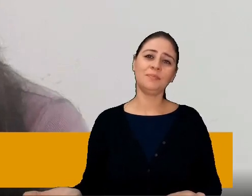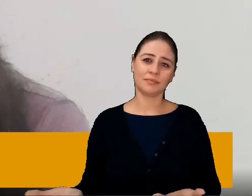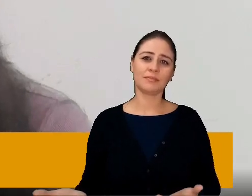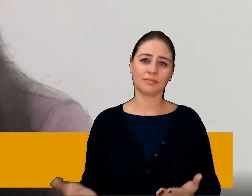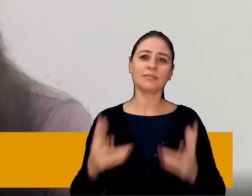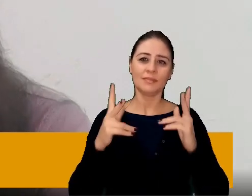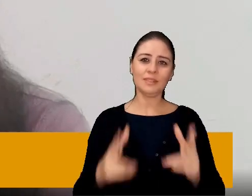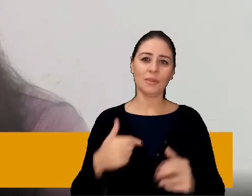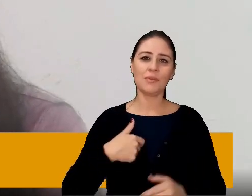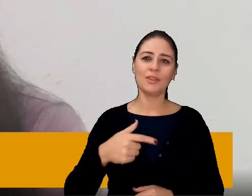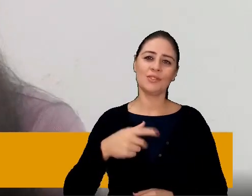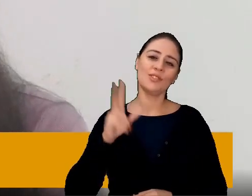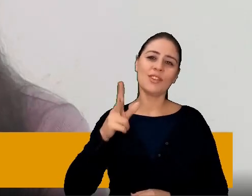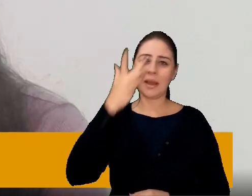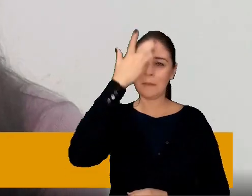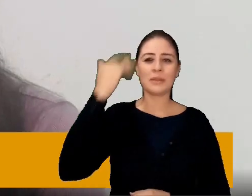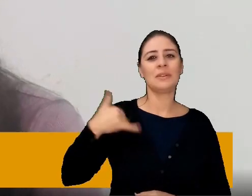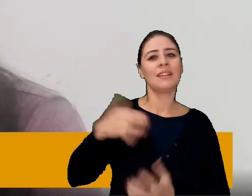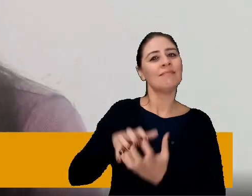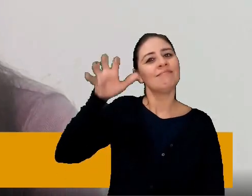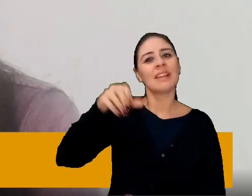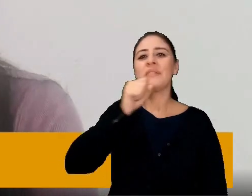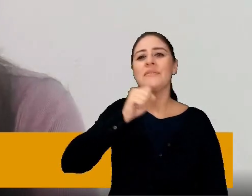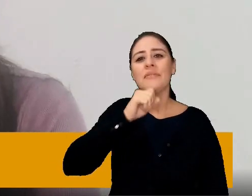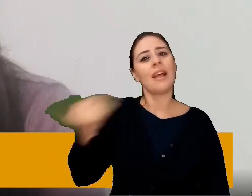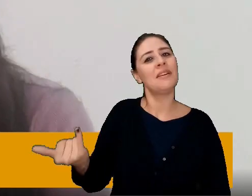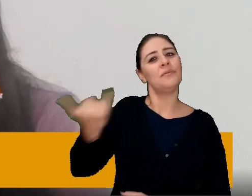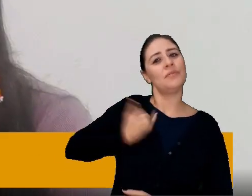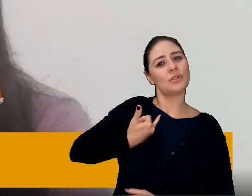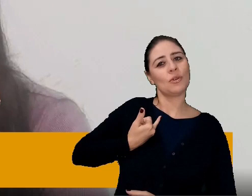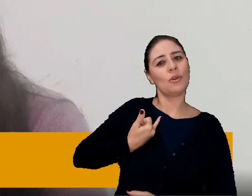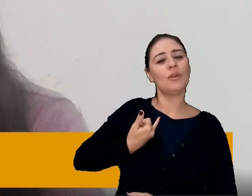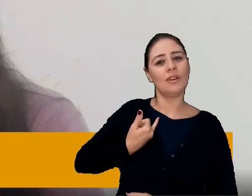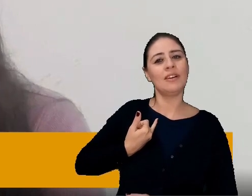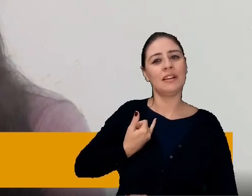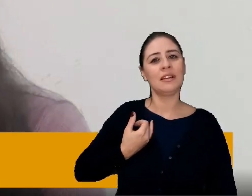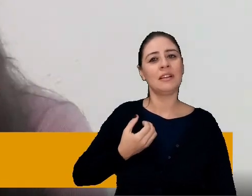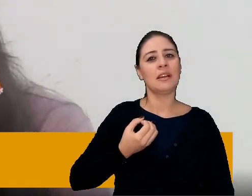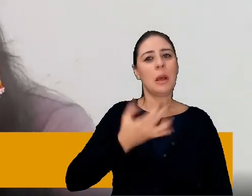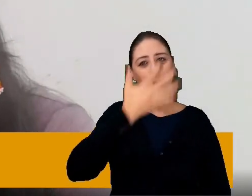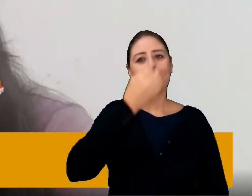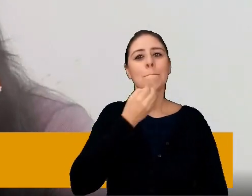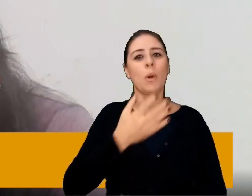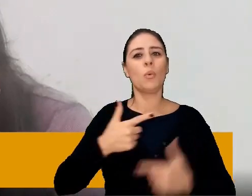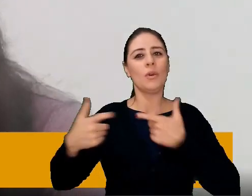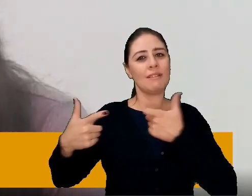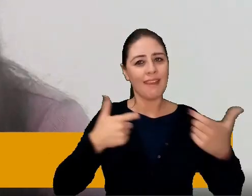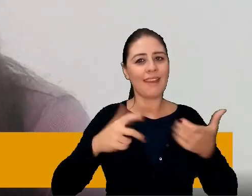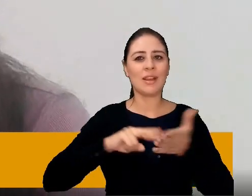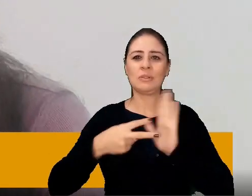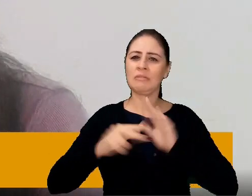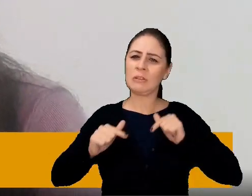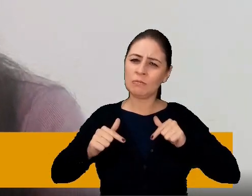aquilo que um dia eu escutei isso de uma mais velha na aldeia Araçaí, que ela falou assim